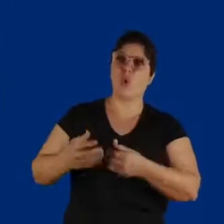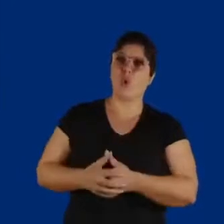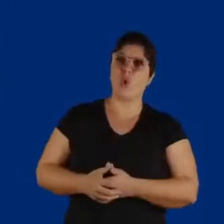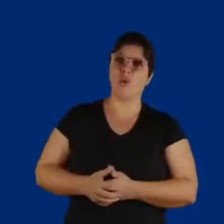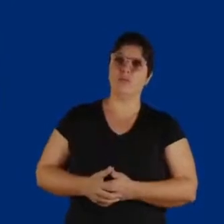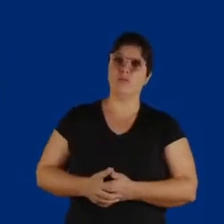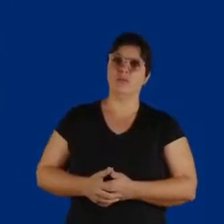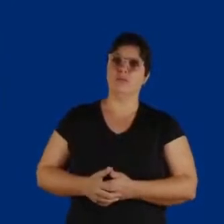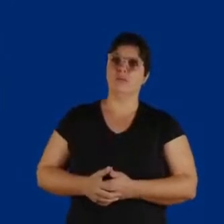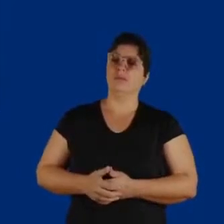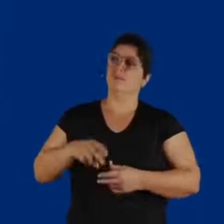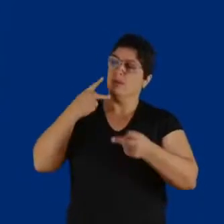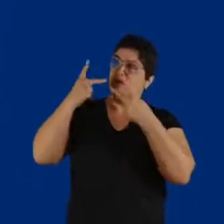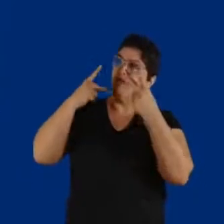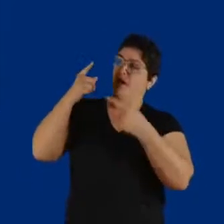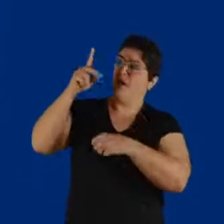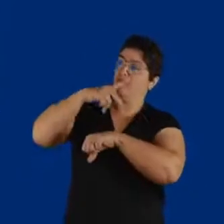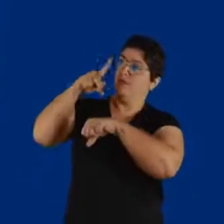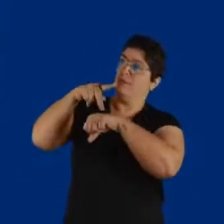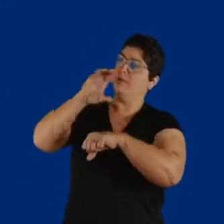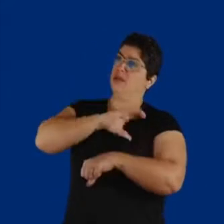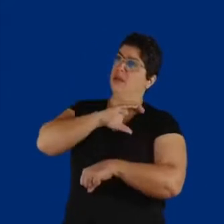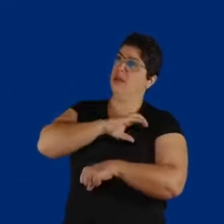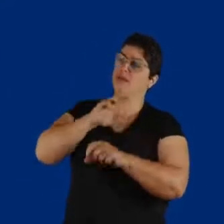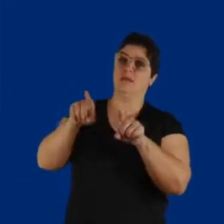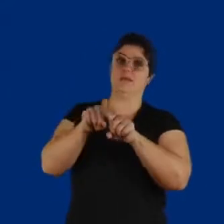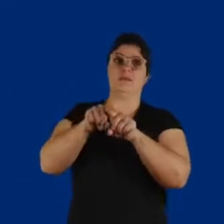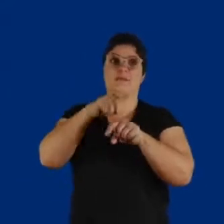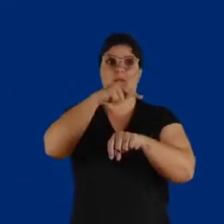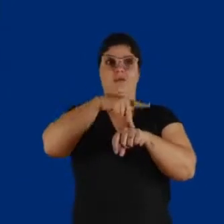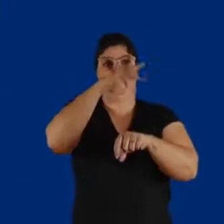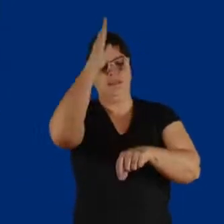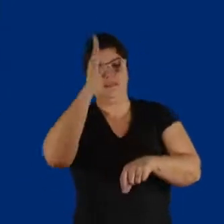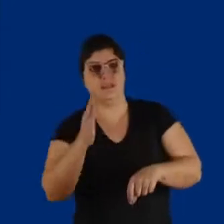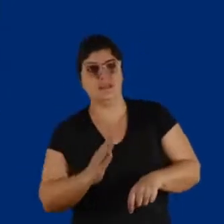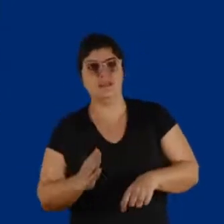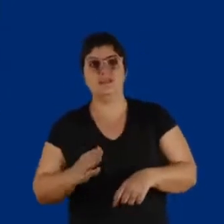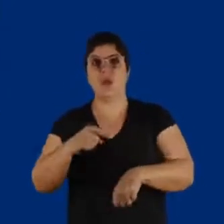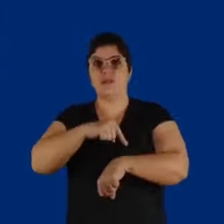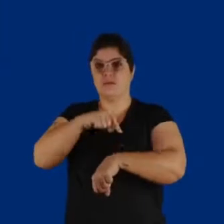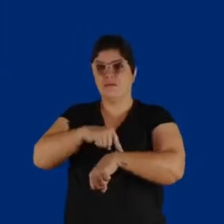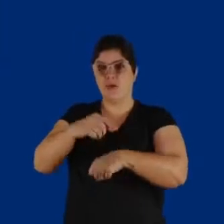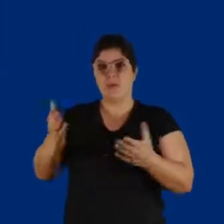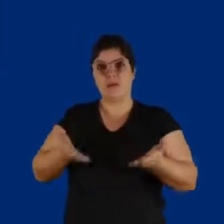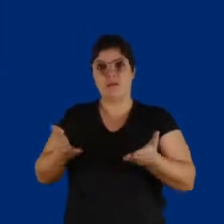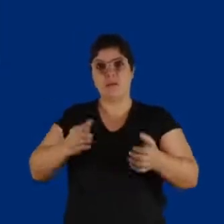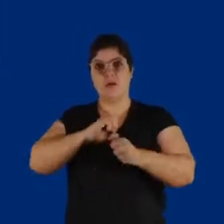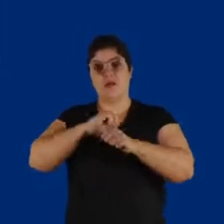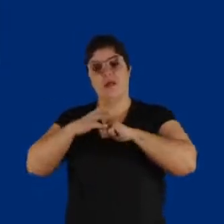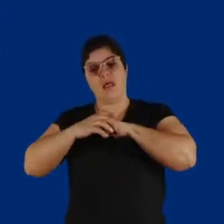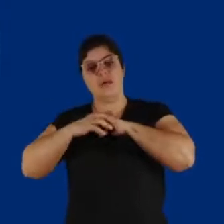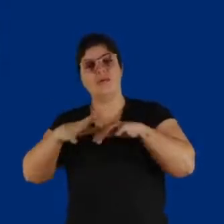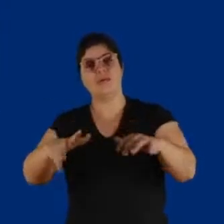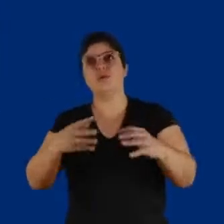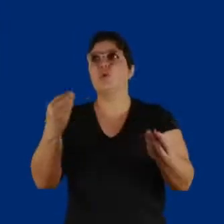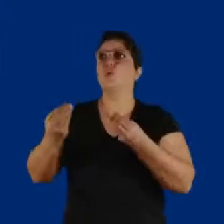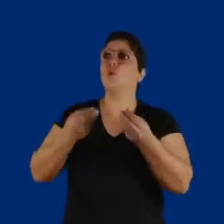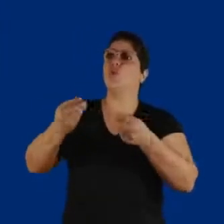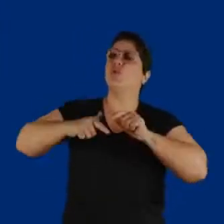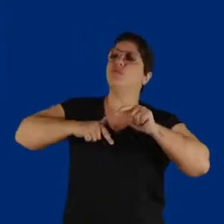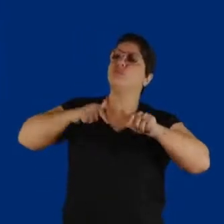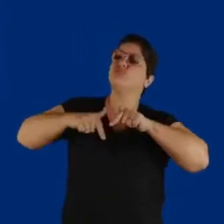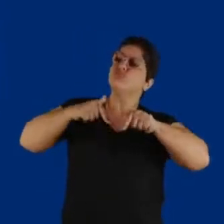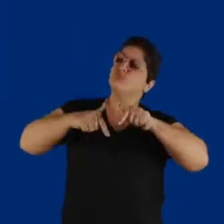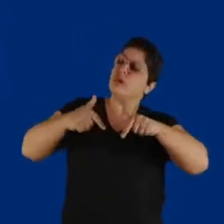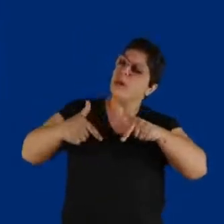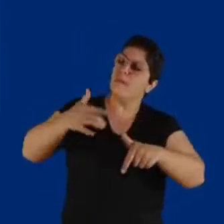do Canadá e também um relato do Brasil sobre esse momento atual em pandemia de COVID-19, como as iniciativas de